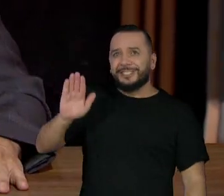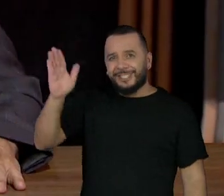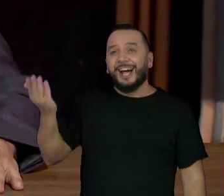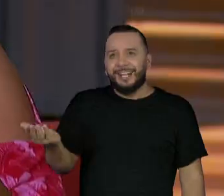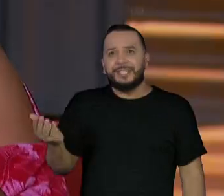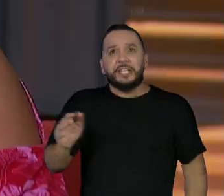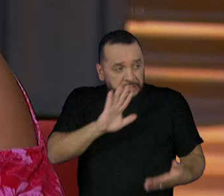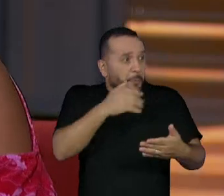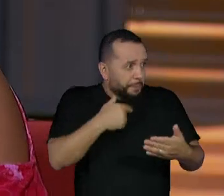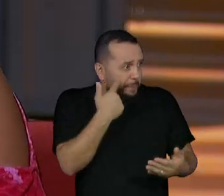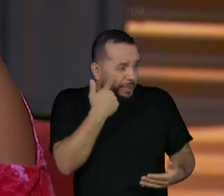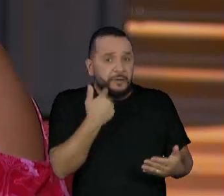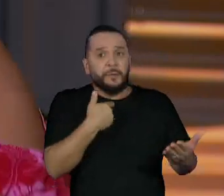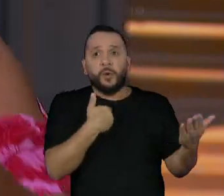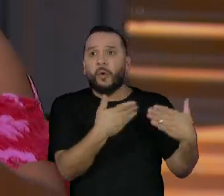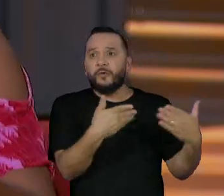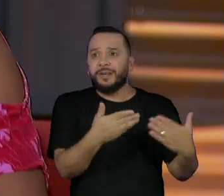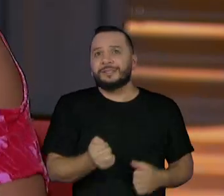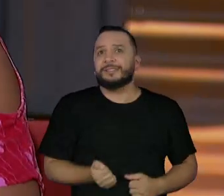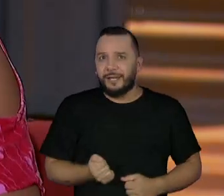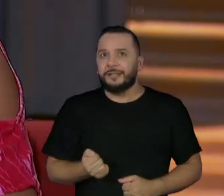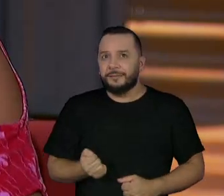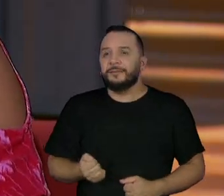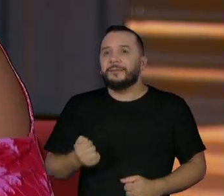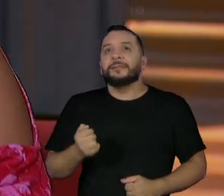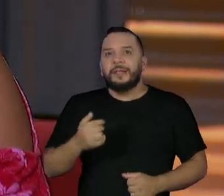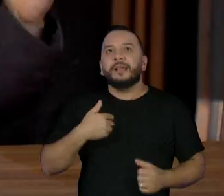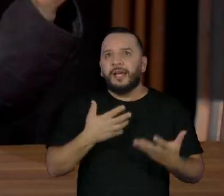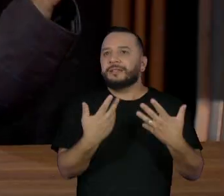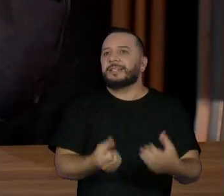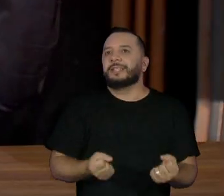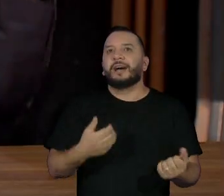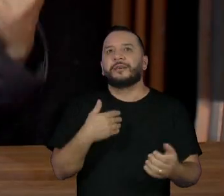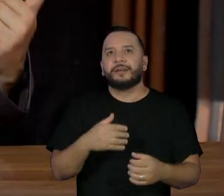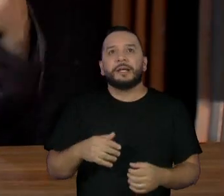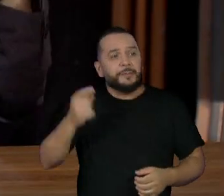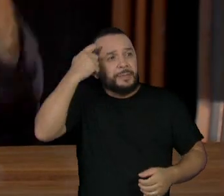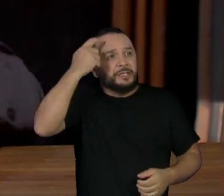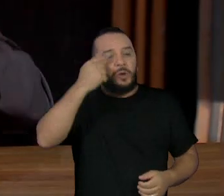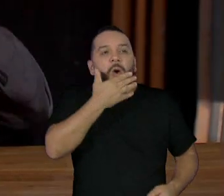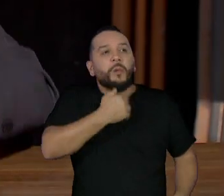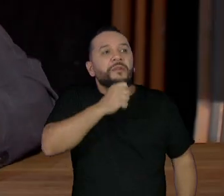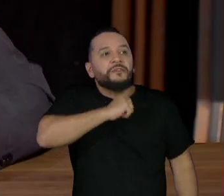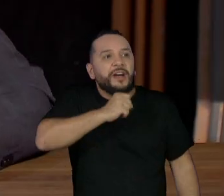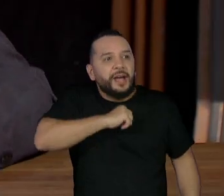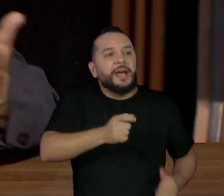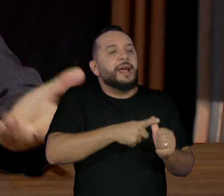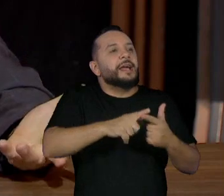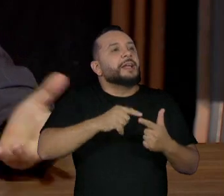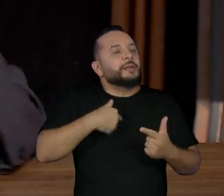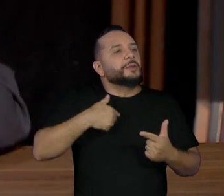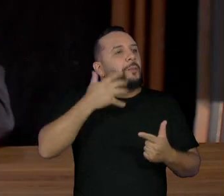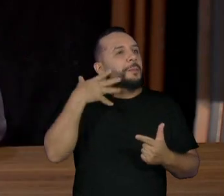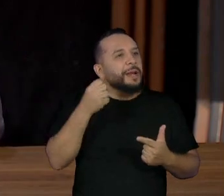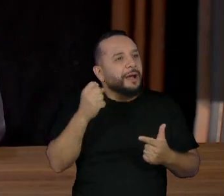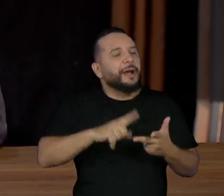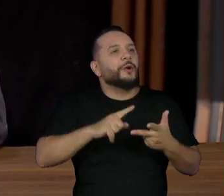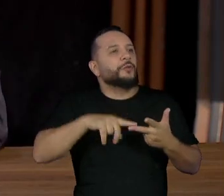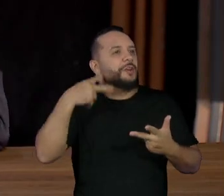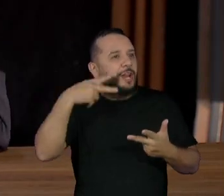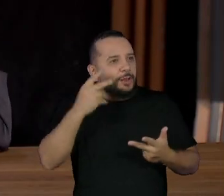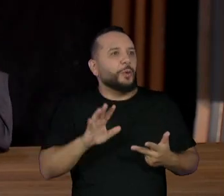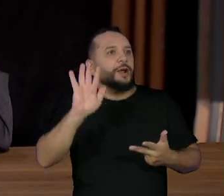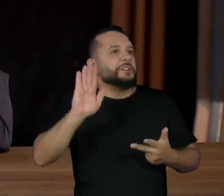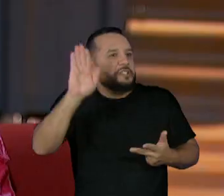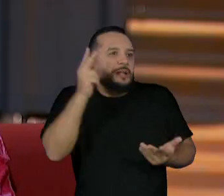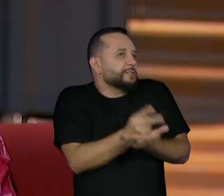Então, peraí, vamos conversar. E aí, aceitava conversar. Você estava esperando o quê? Aquele velho, branco, né? Vereador, não é isso? Candidato, de